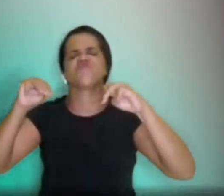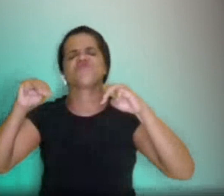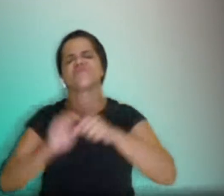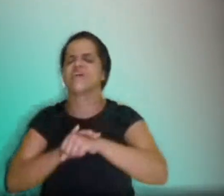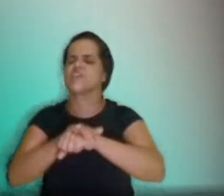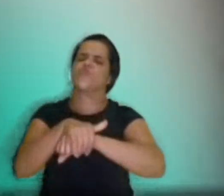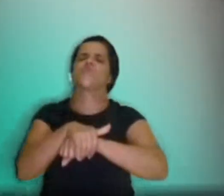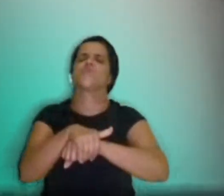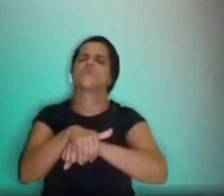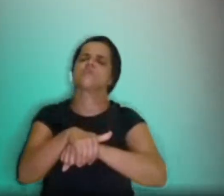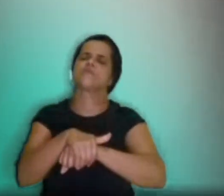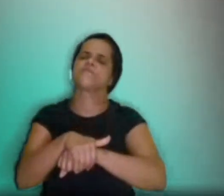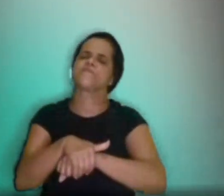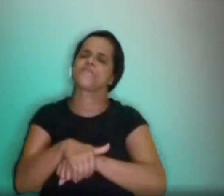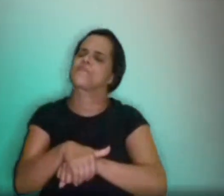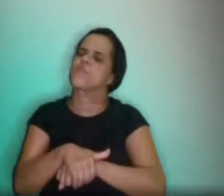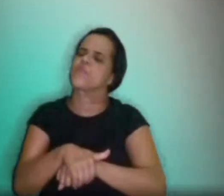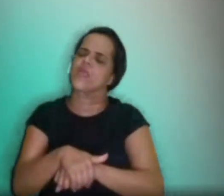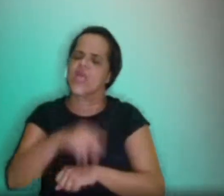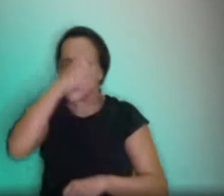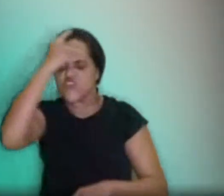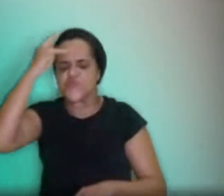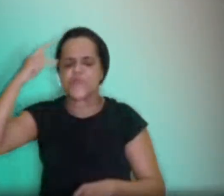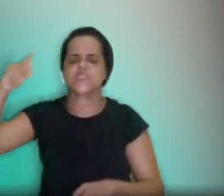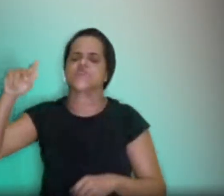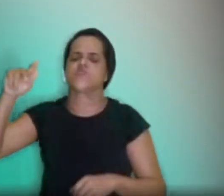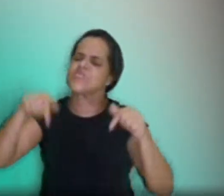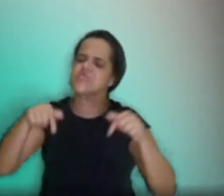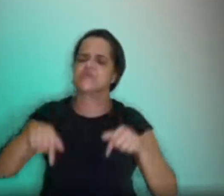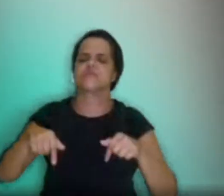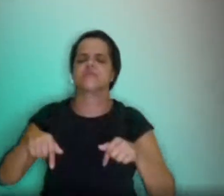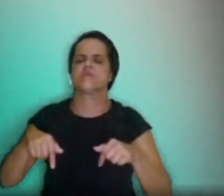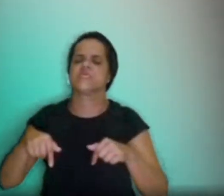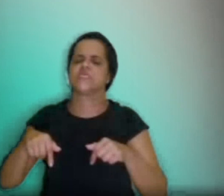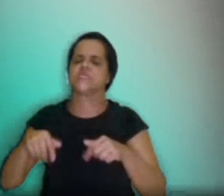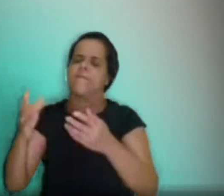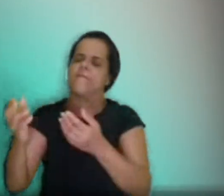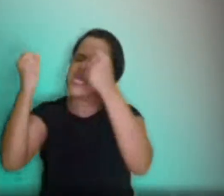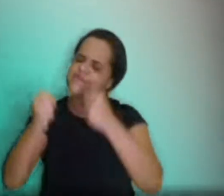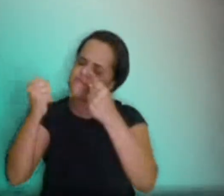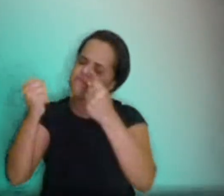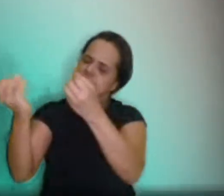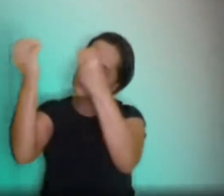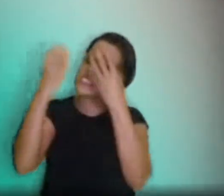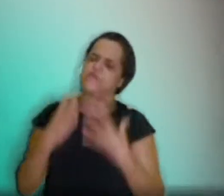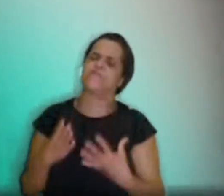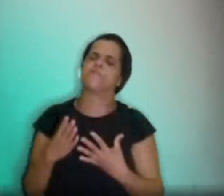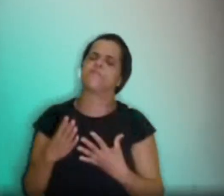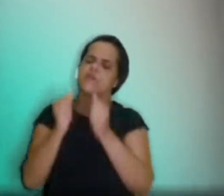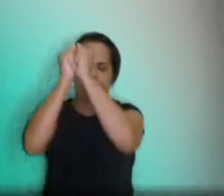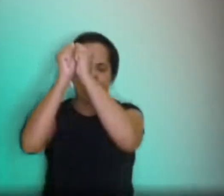Tua palavra. Abençoa, Deus, a mensagem dessa noite. Abençoa, Senhor, para que todos os corações